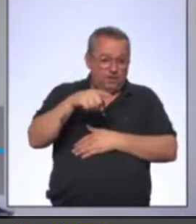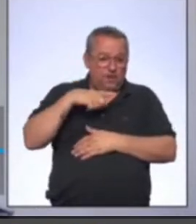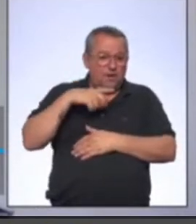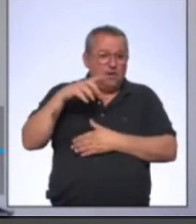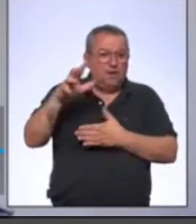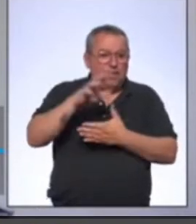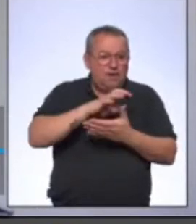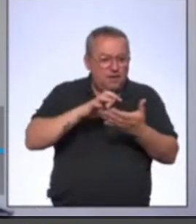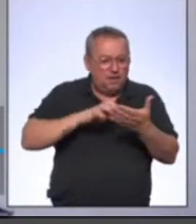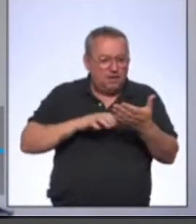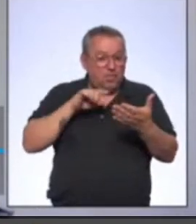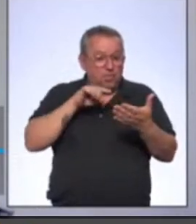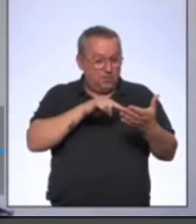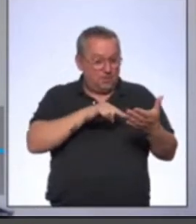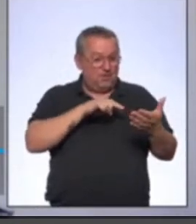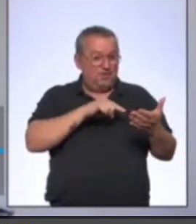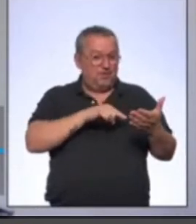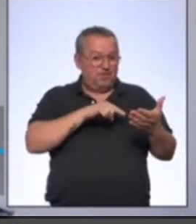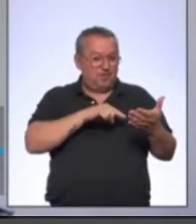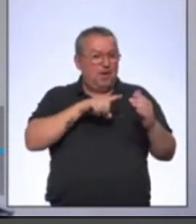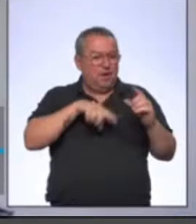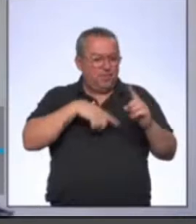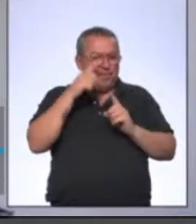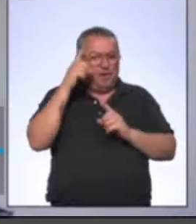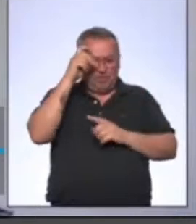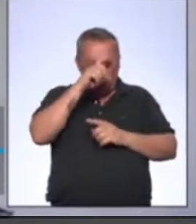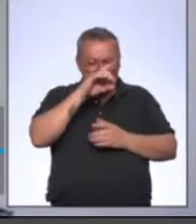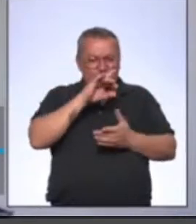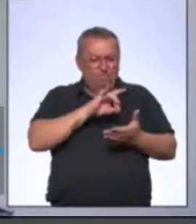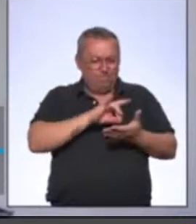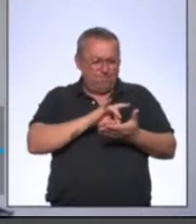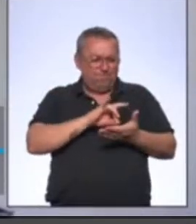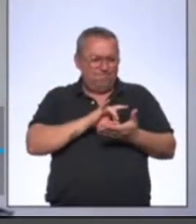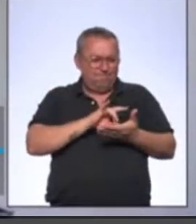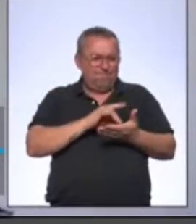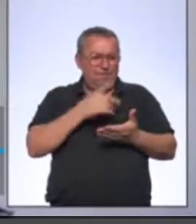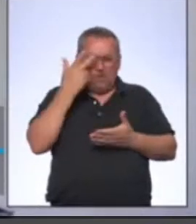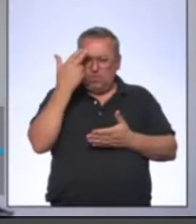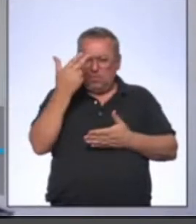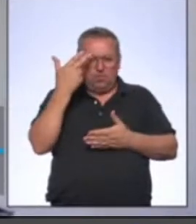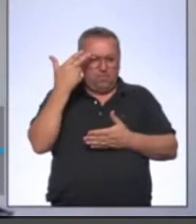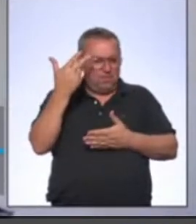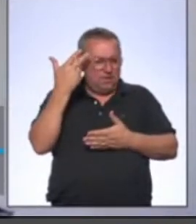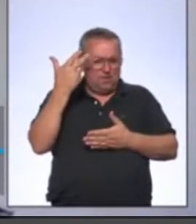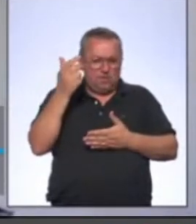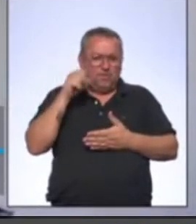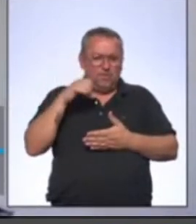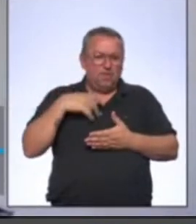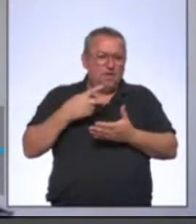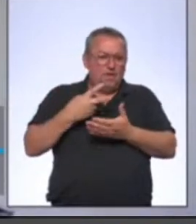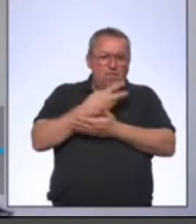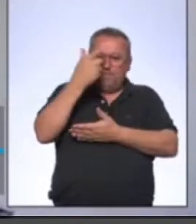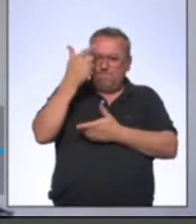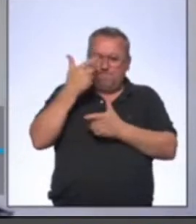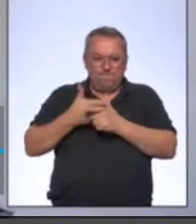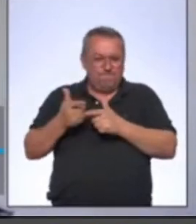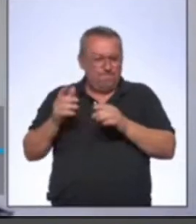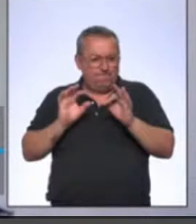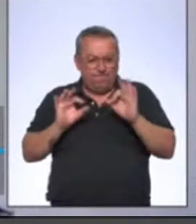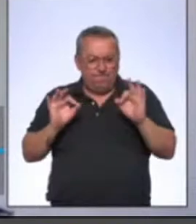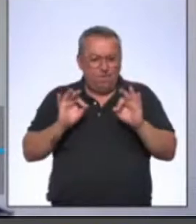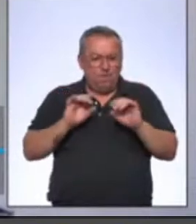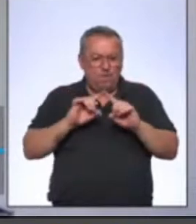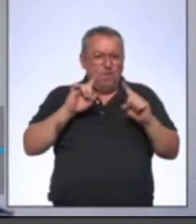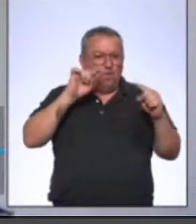textos como esse sejam mais difíceis mesmo, tá? É muito comum. Se você errou, não tem problema.